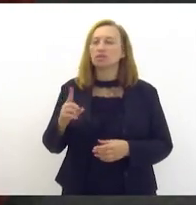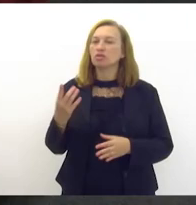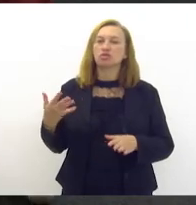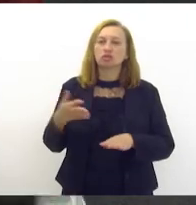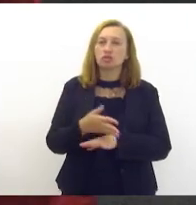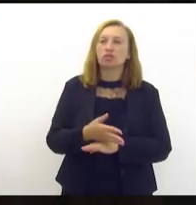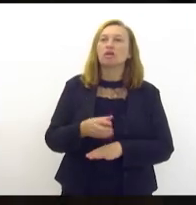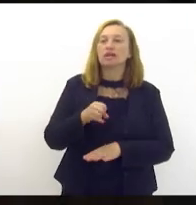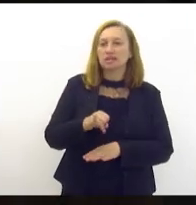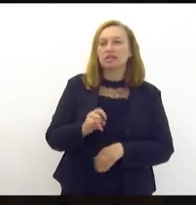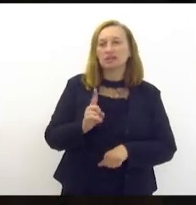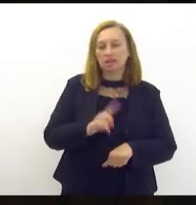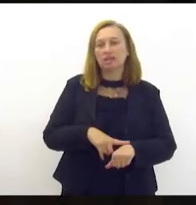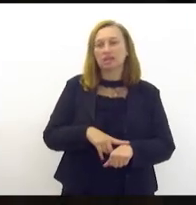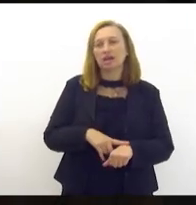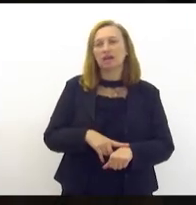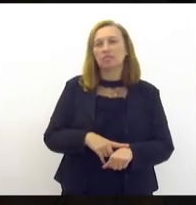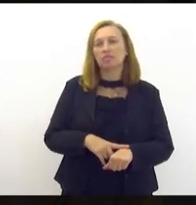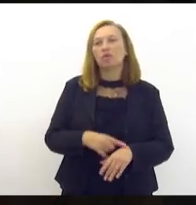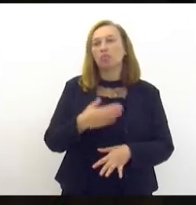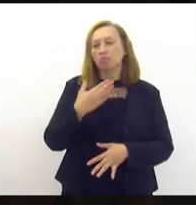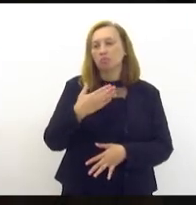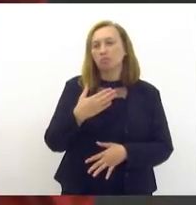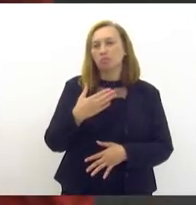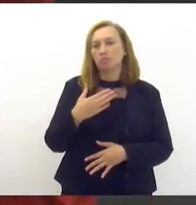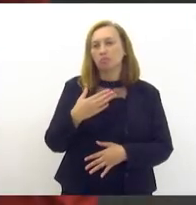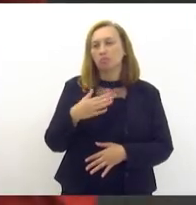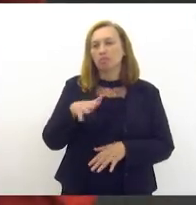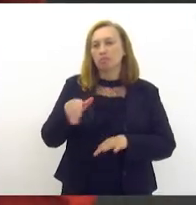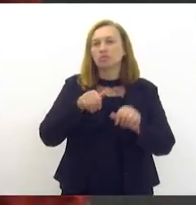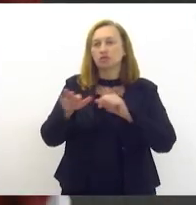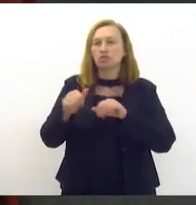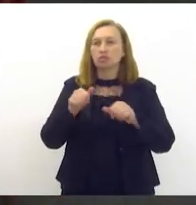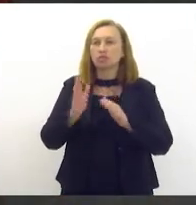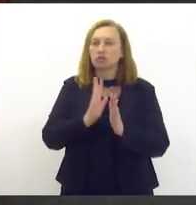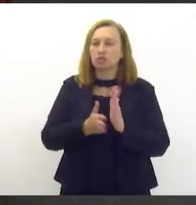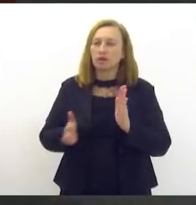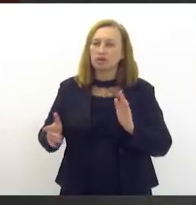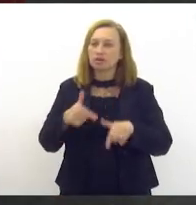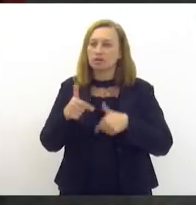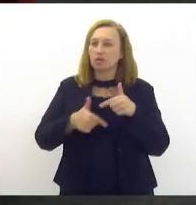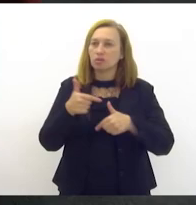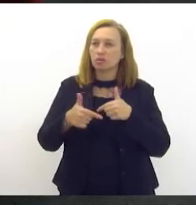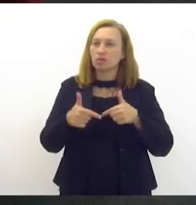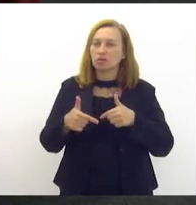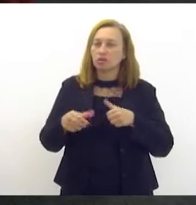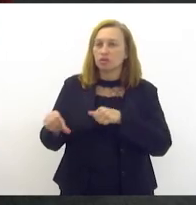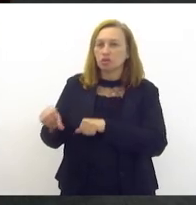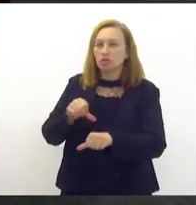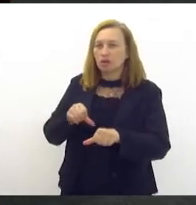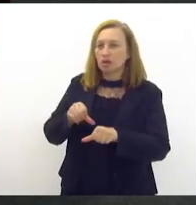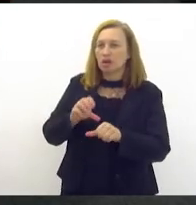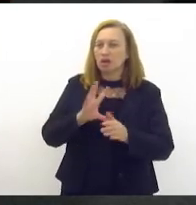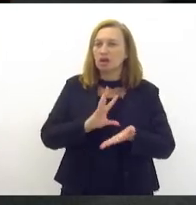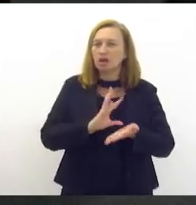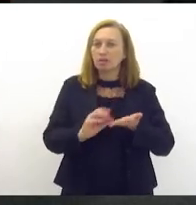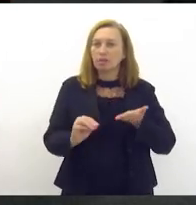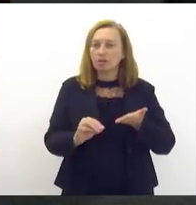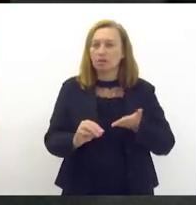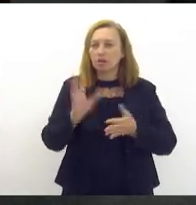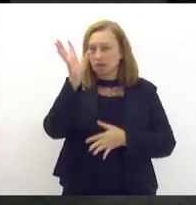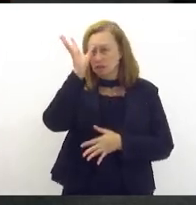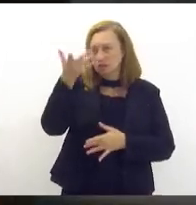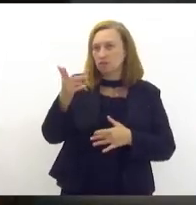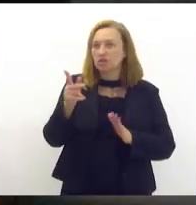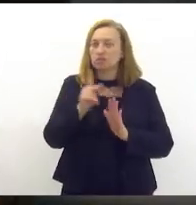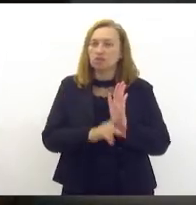tempo, a presidência... Tá bom. Então, Vossa Excelência pode chamar os trabalhos à ordem e inverter a pauta antes de sem cantar problema. A solução desse projeto? Não, obrigado.